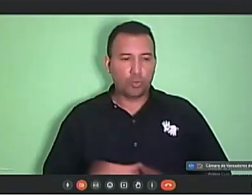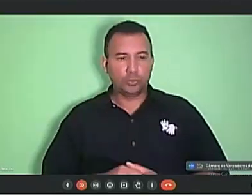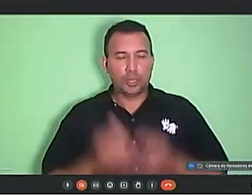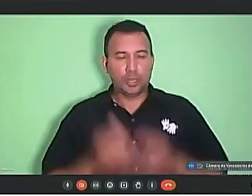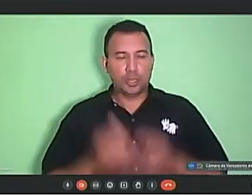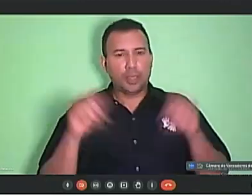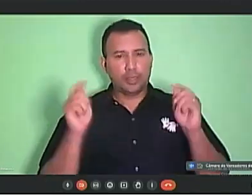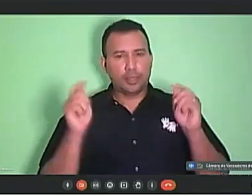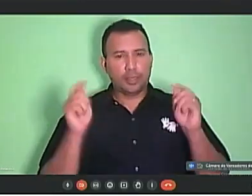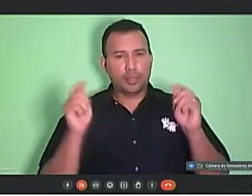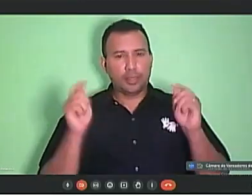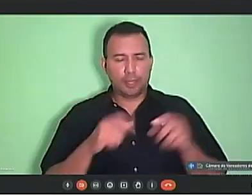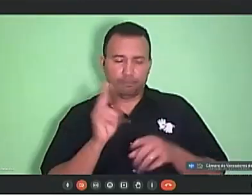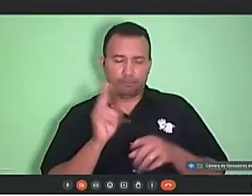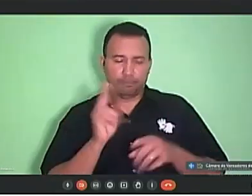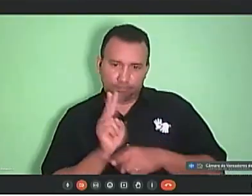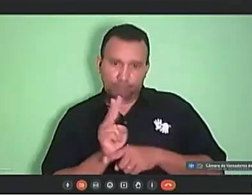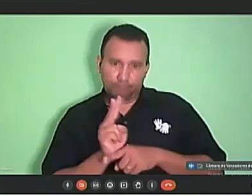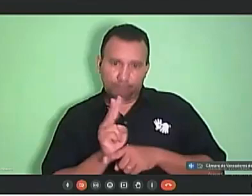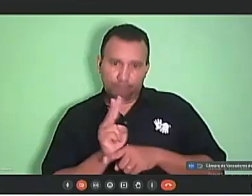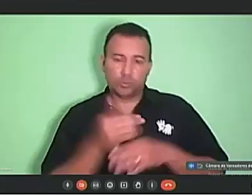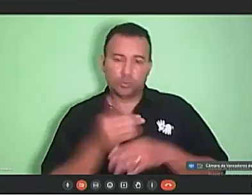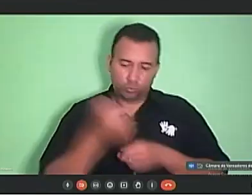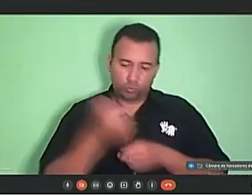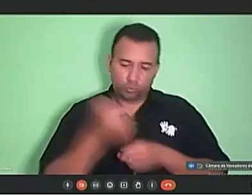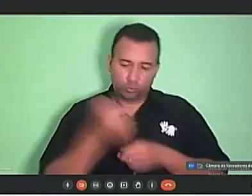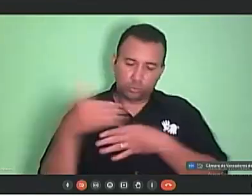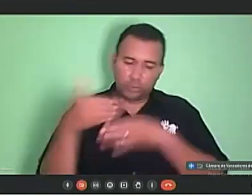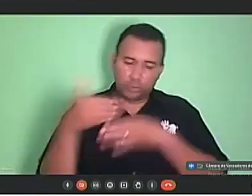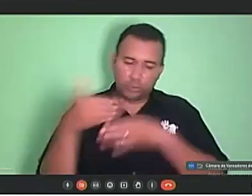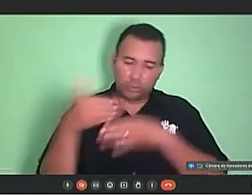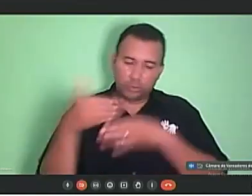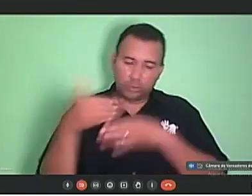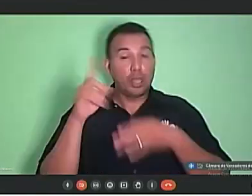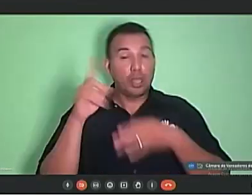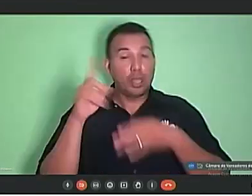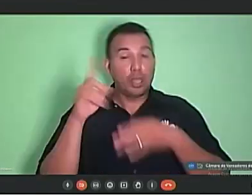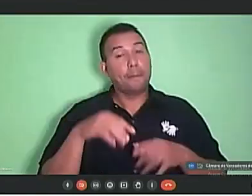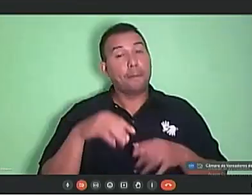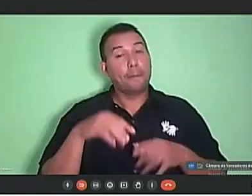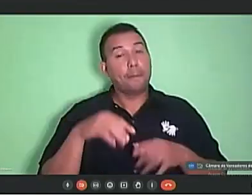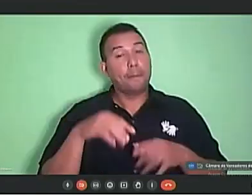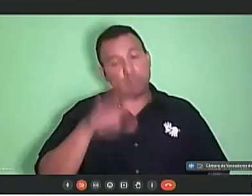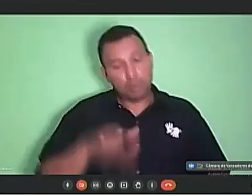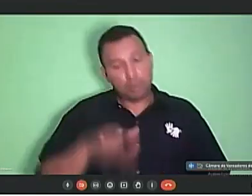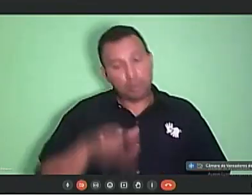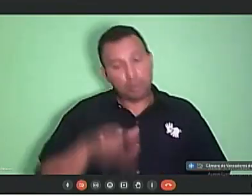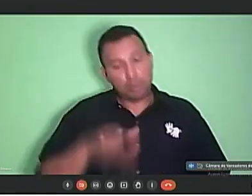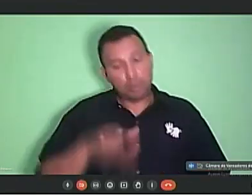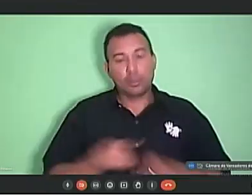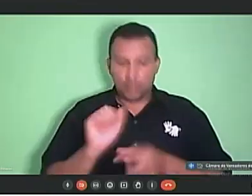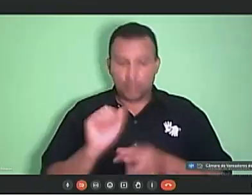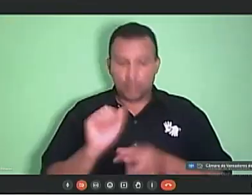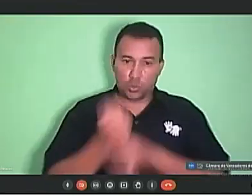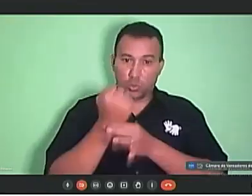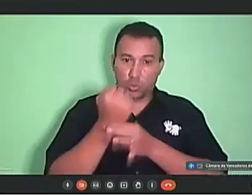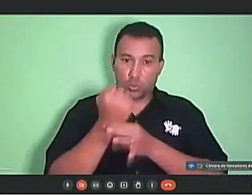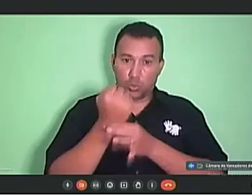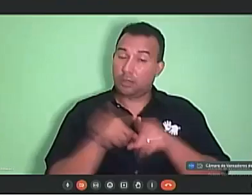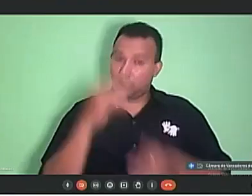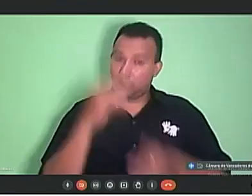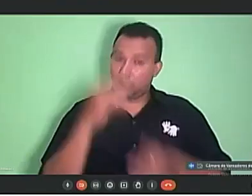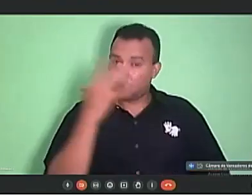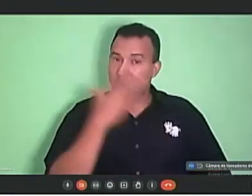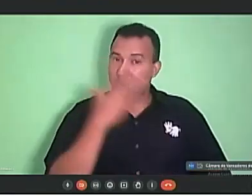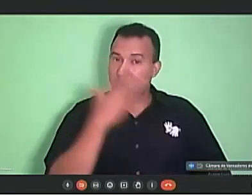contenção. Seria um sistema extremamente barato, seguro, esteticamente bonito, casado com um